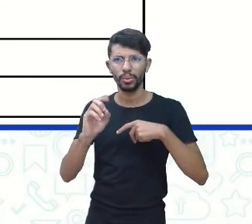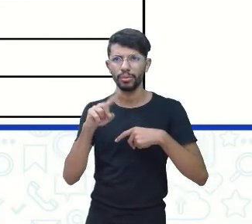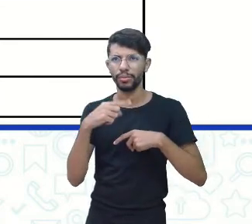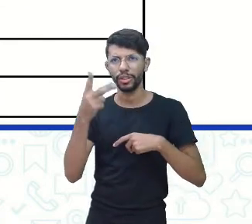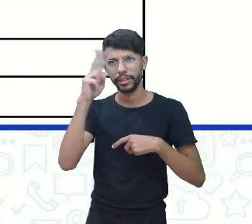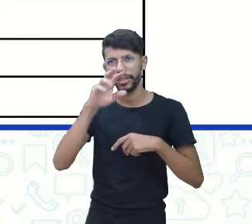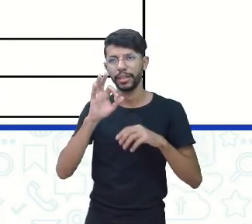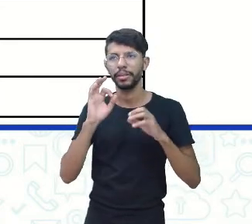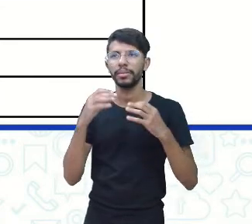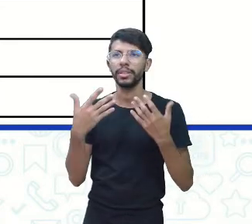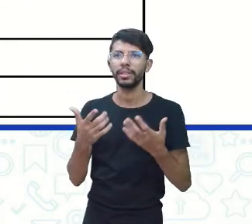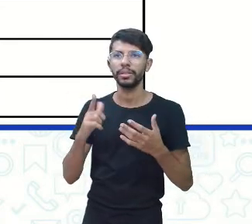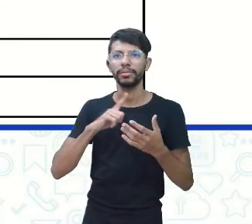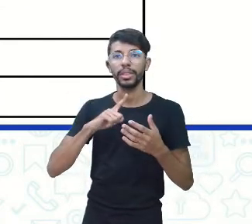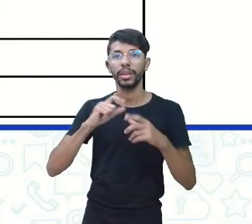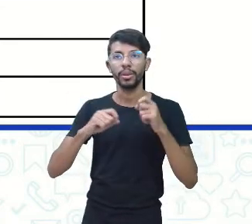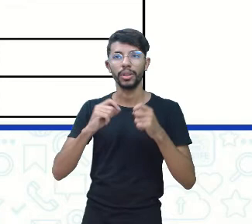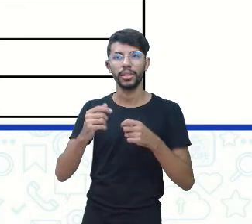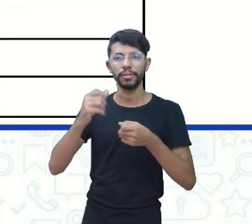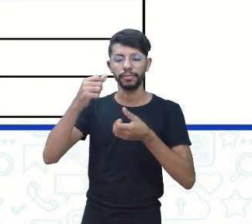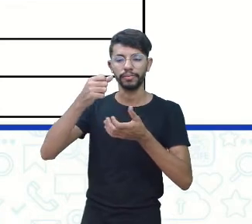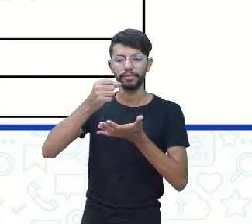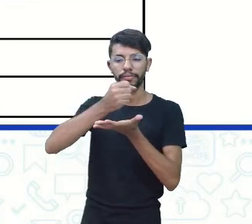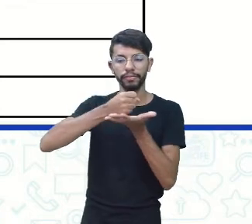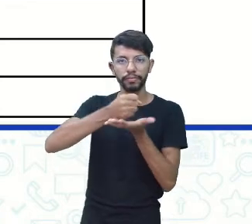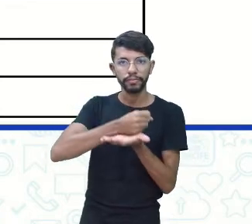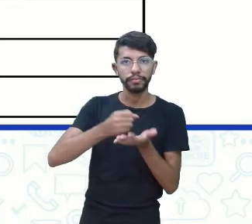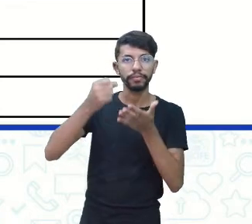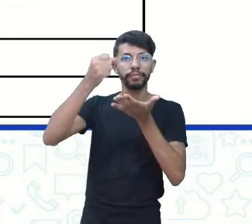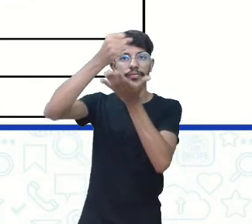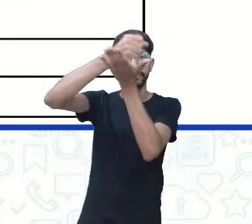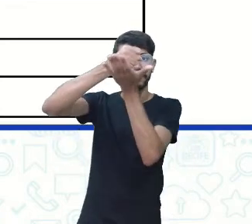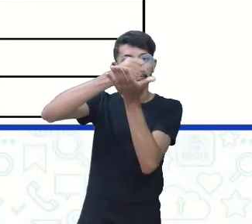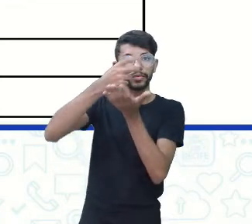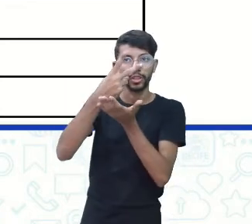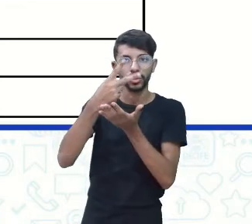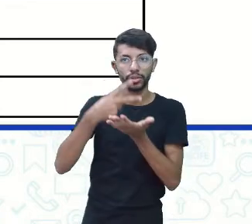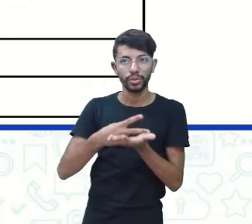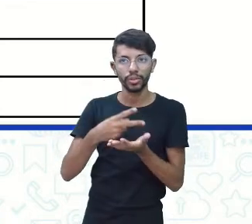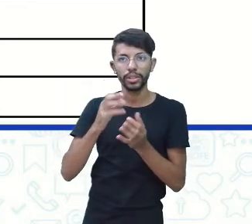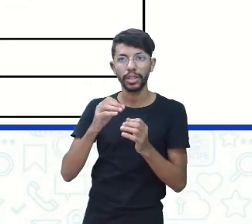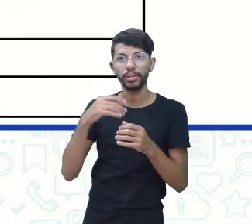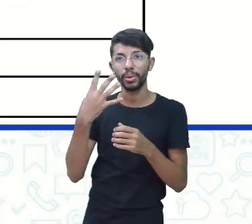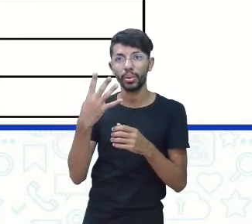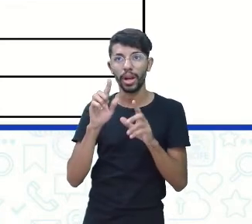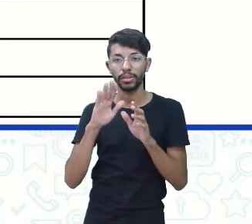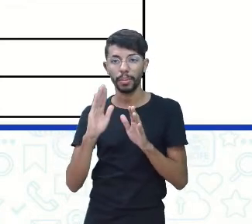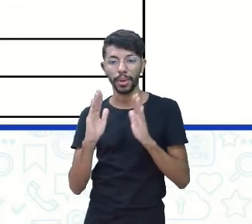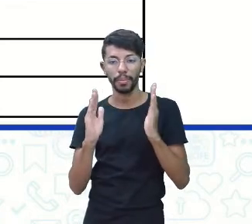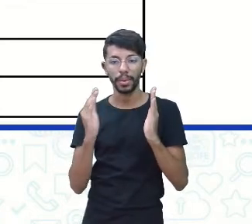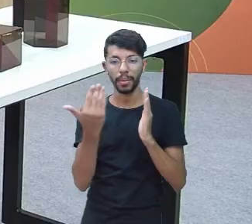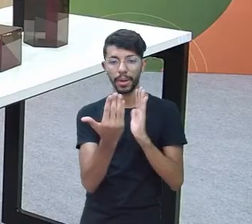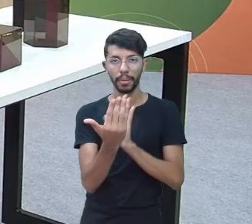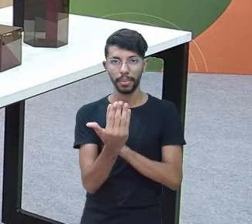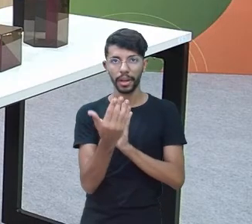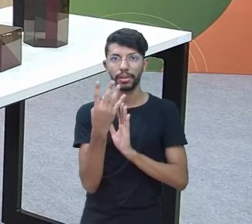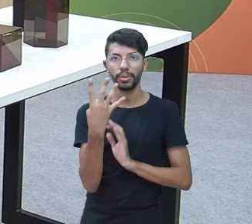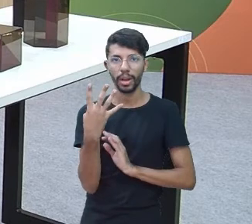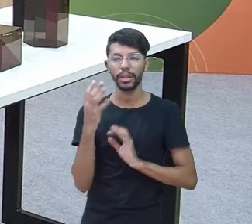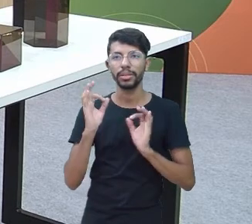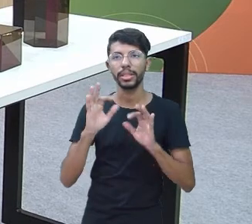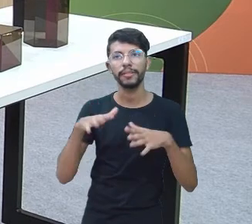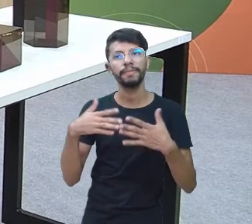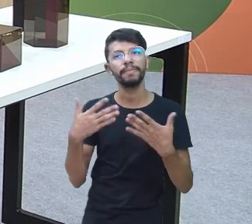faces. Então, tenho 2 tampinhas em cima e embaixo e 4 ao redor. Quantos vértices a gente tem, ó? 1, 2,